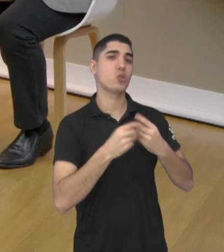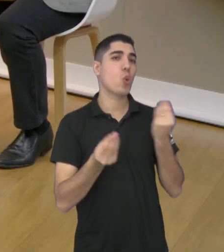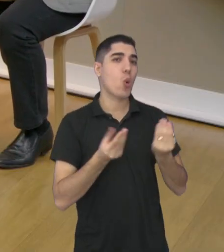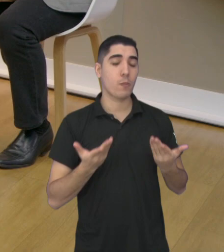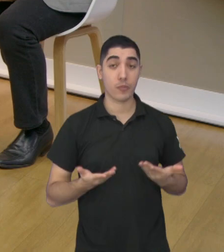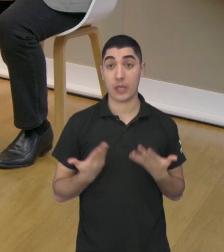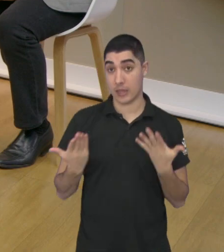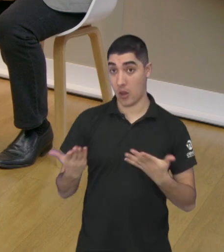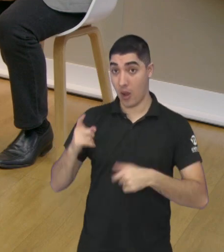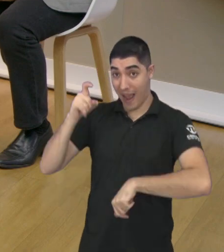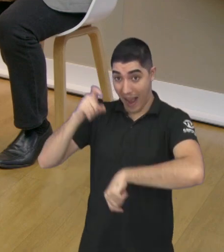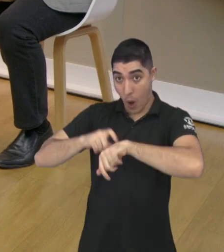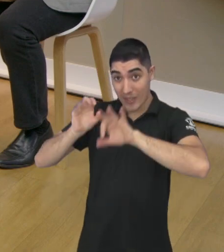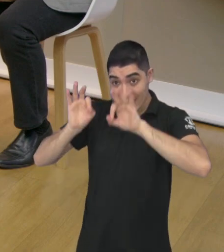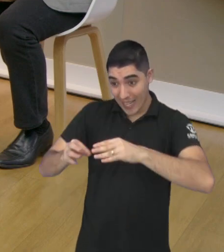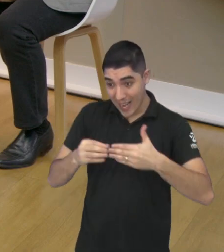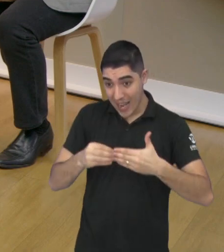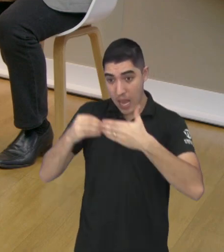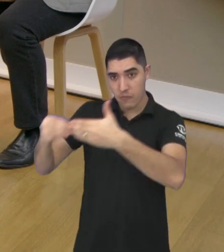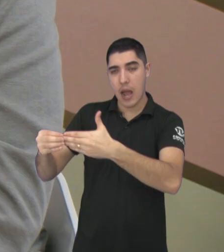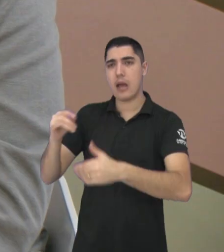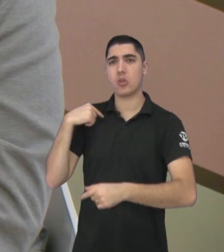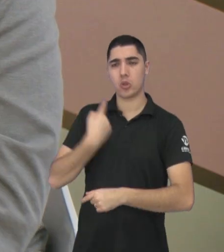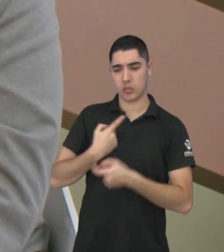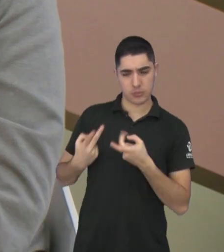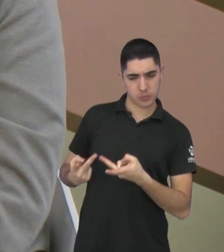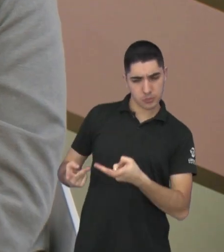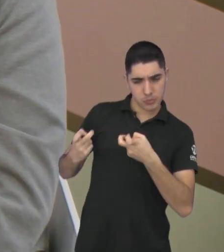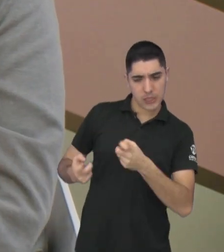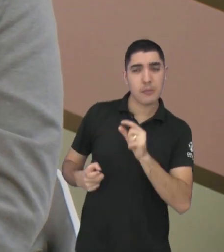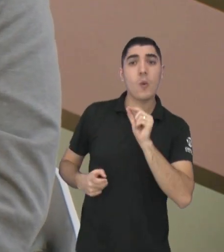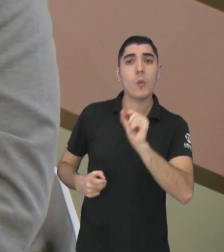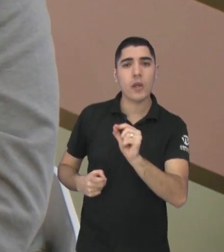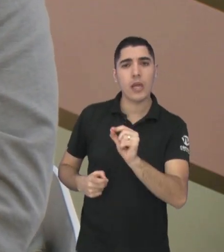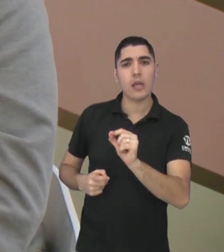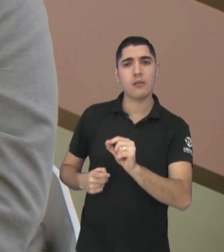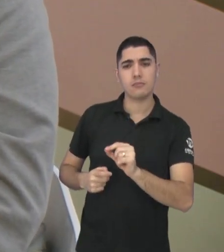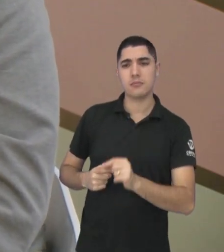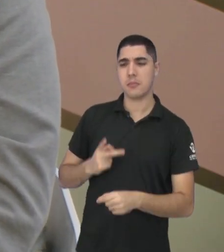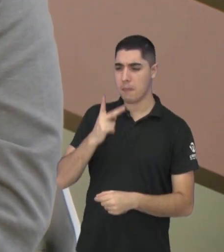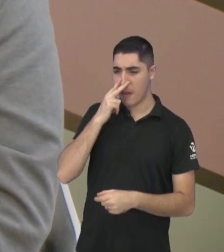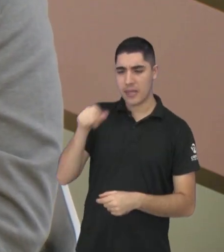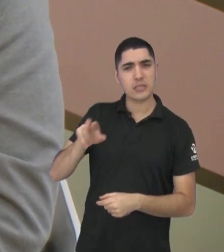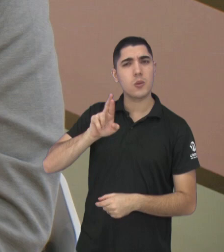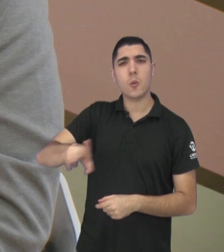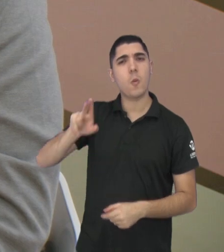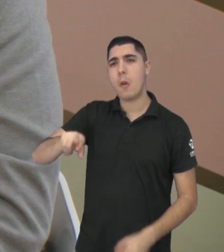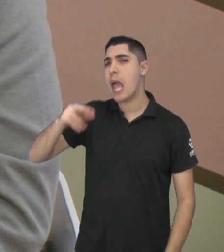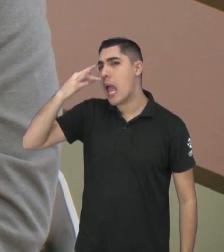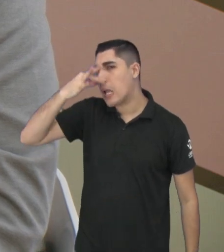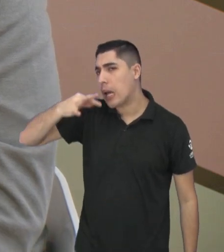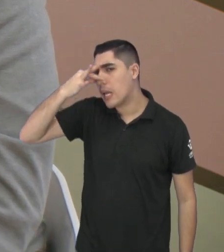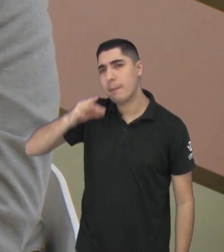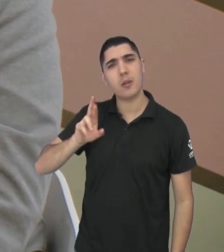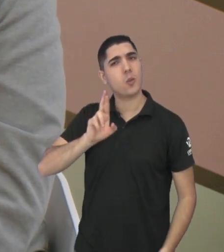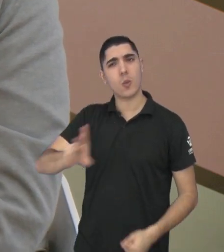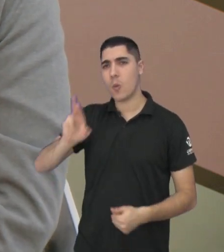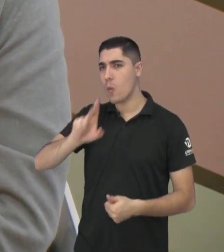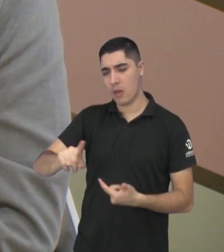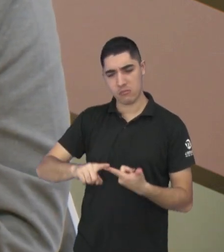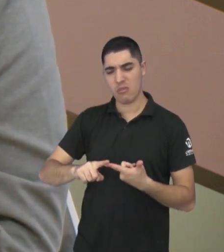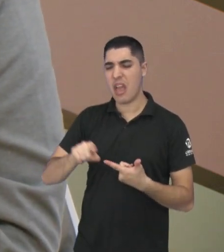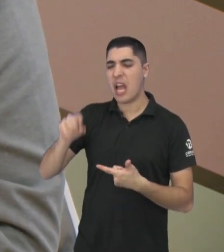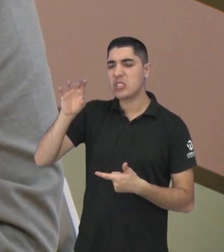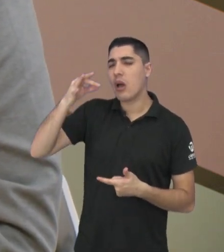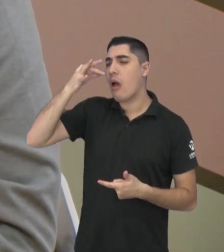de ir ao pronto atendimento é a hora que a gente entende que não é uma gripe, que não é